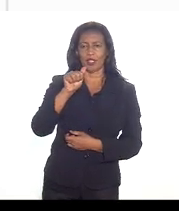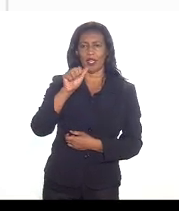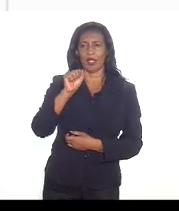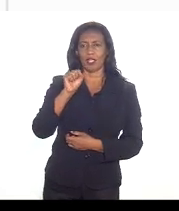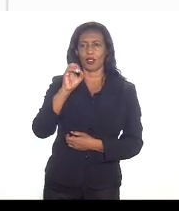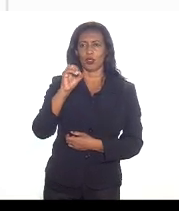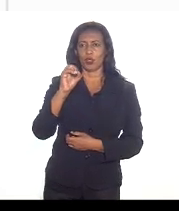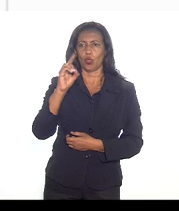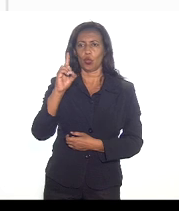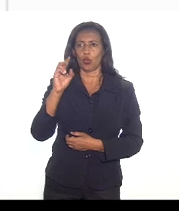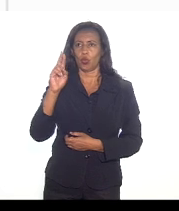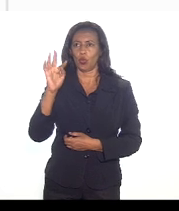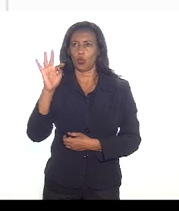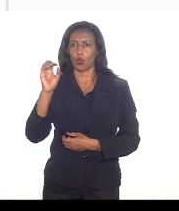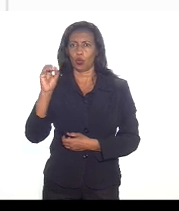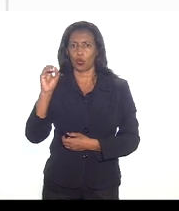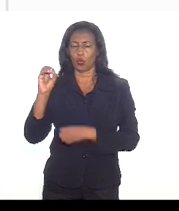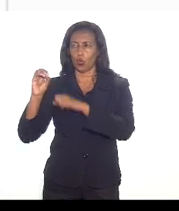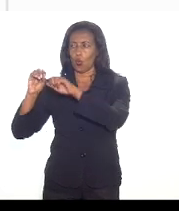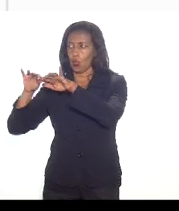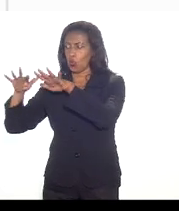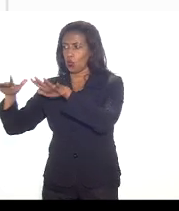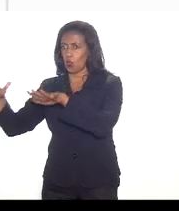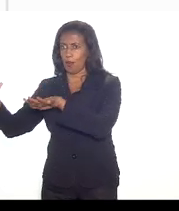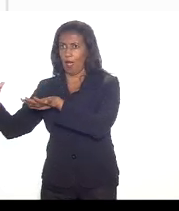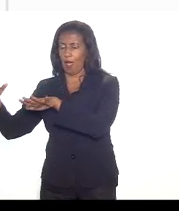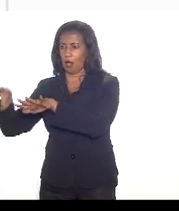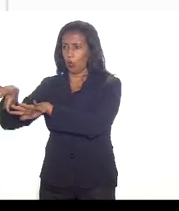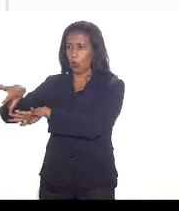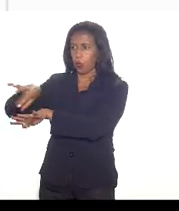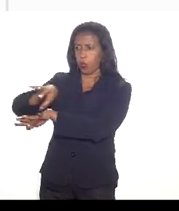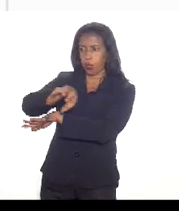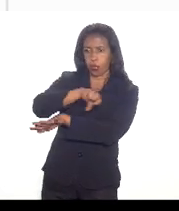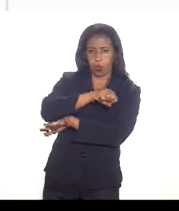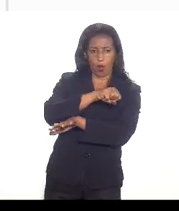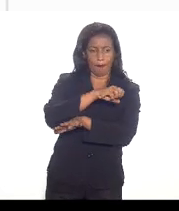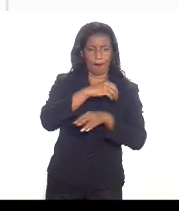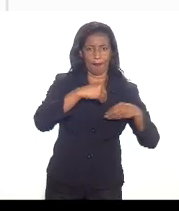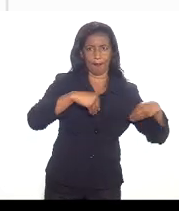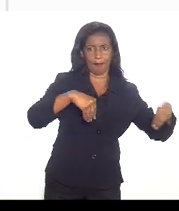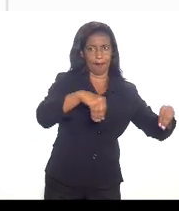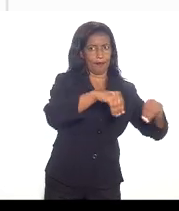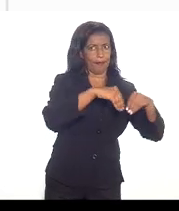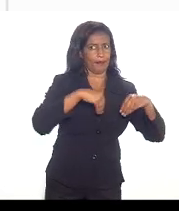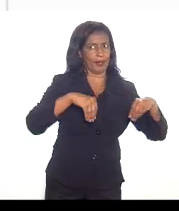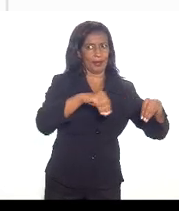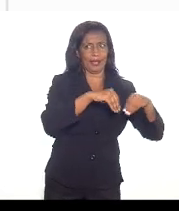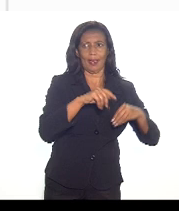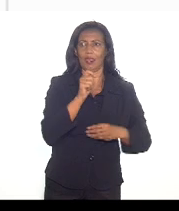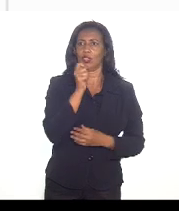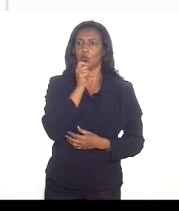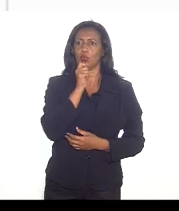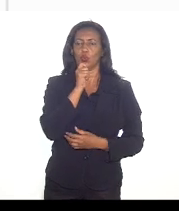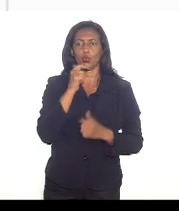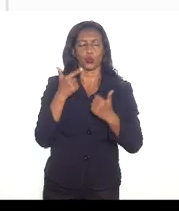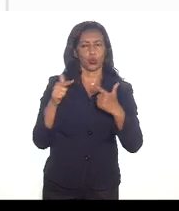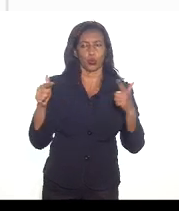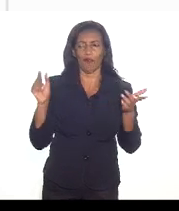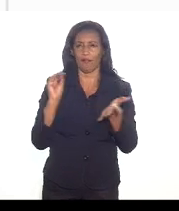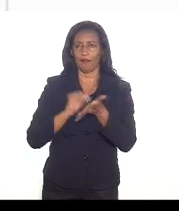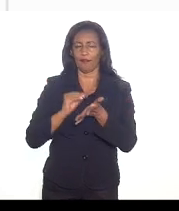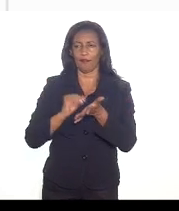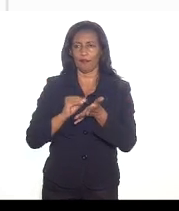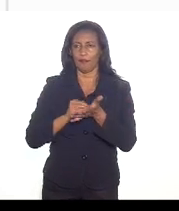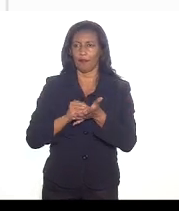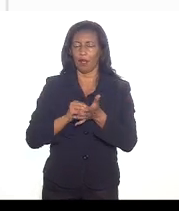alto mar para a terra. A lei do gás ela facilita, né, o uso da rede de gasodutos existentes, mas